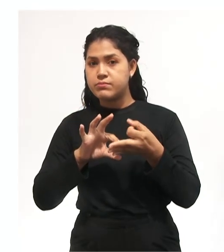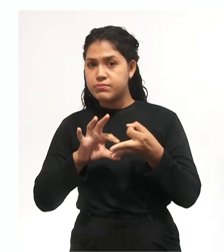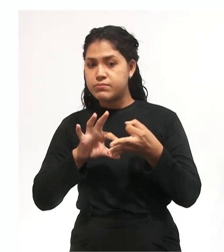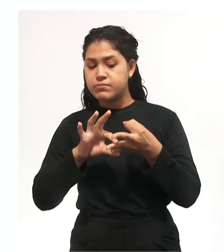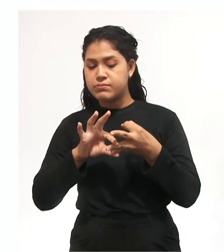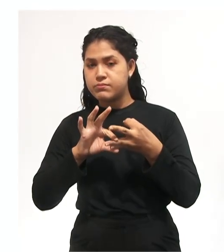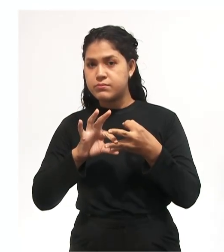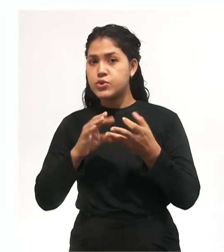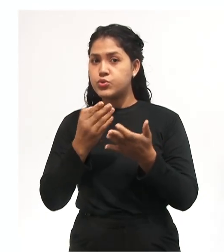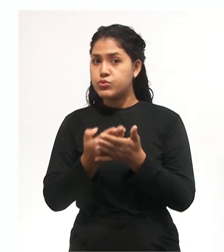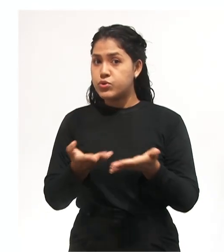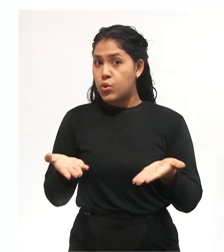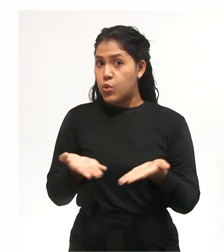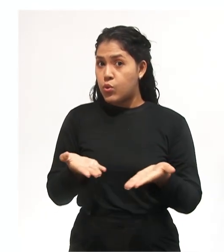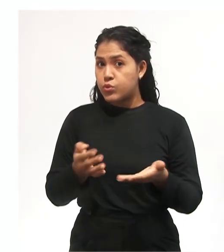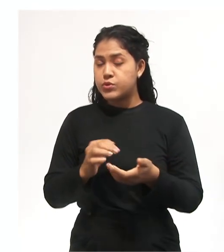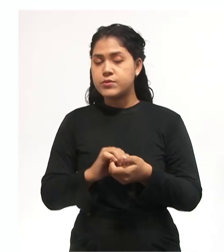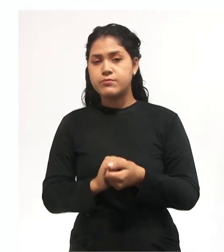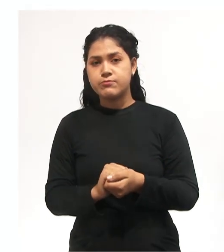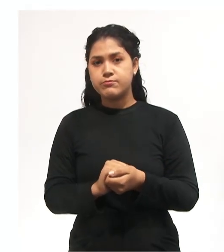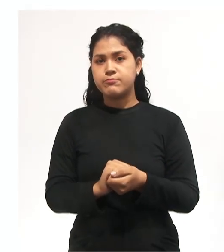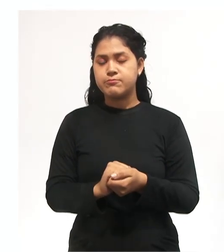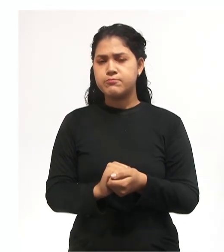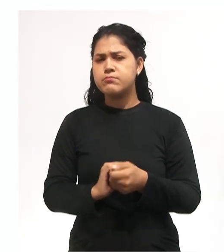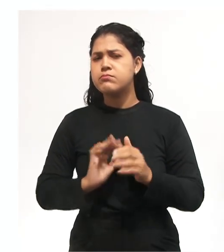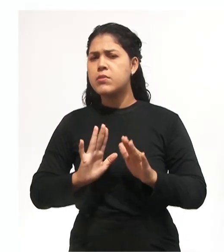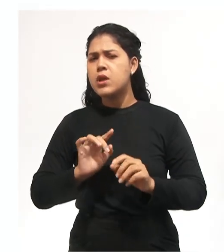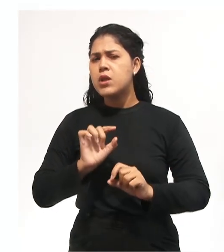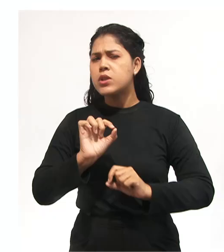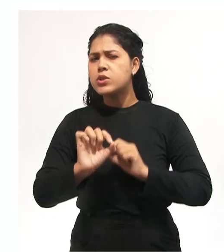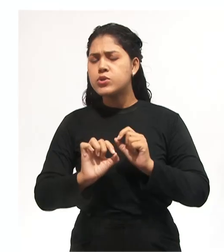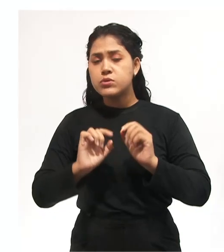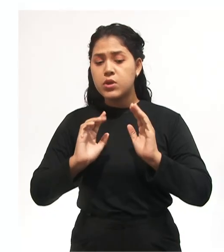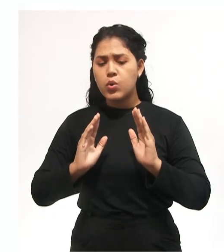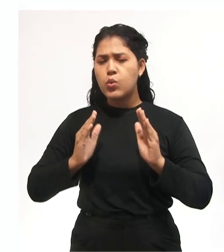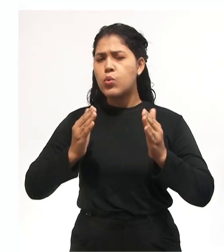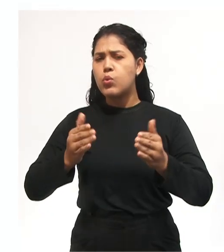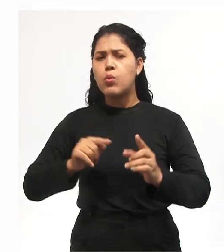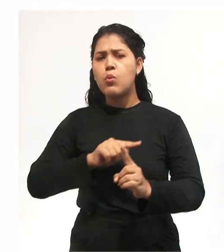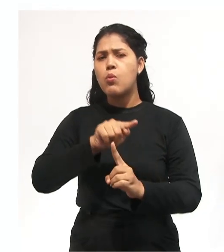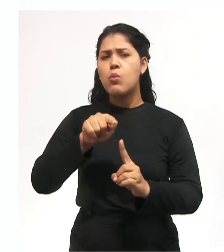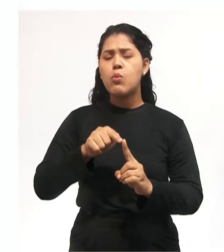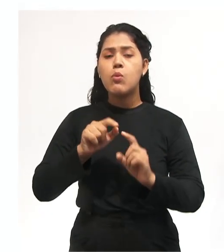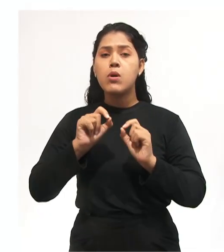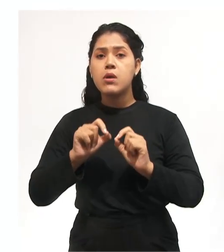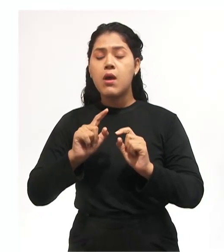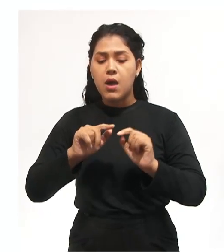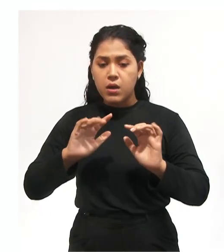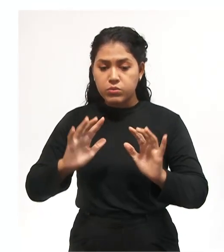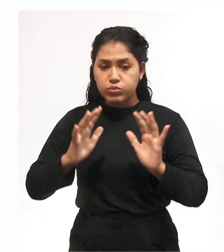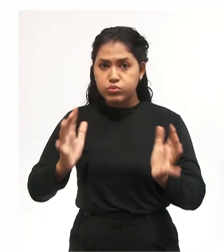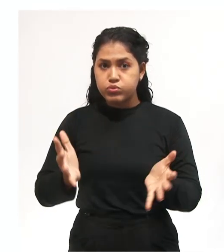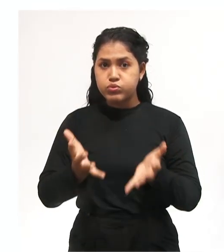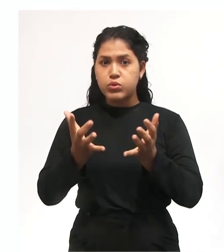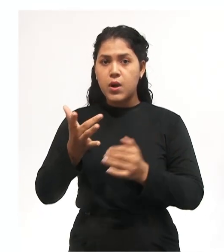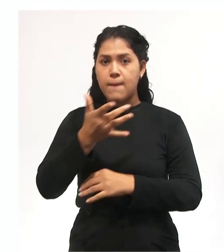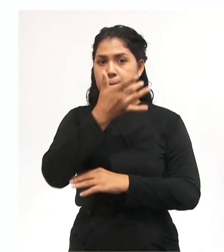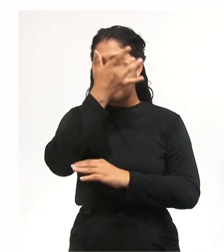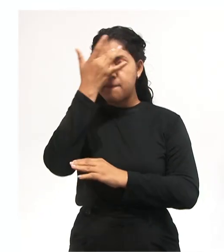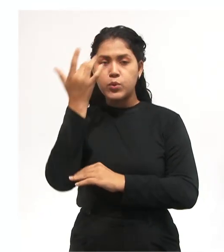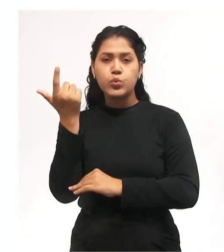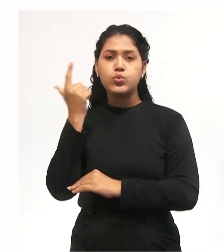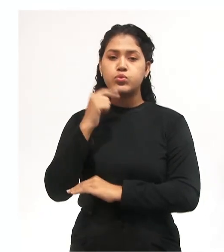esse processo, ele visa promover o crescimento da pessoa na carreira, a fim de que